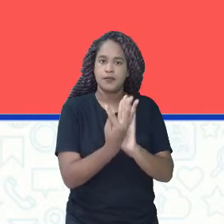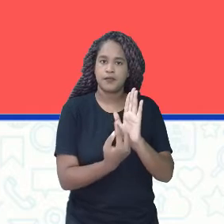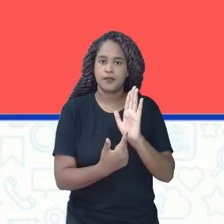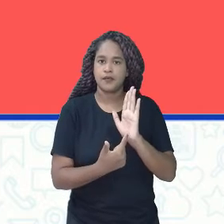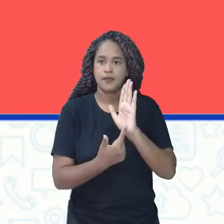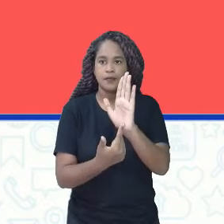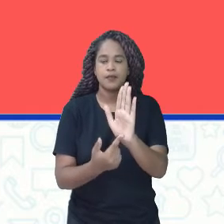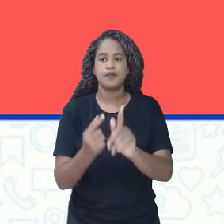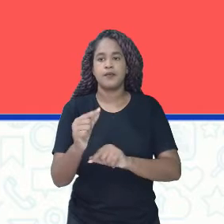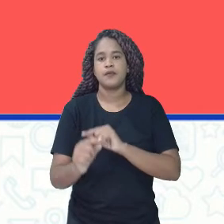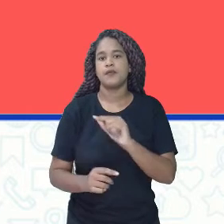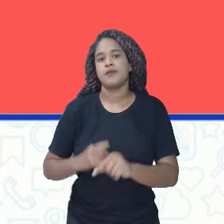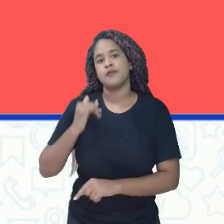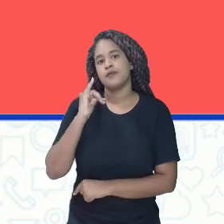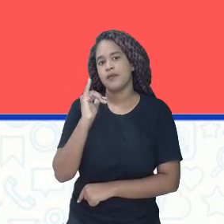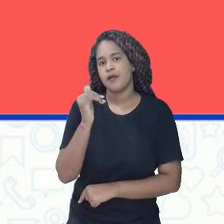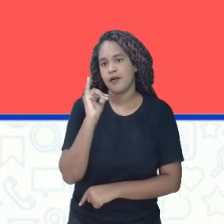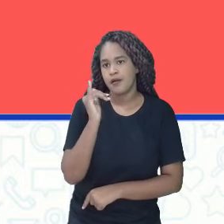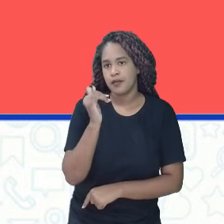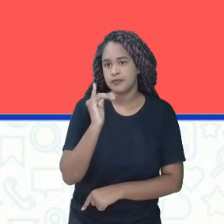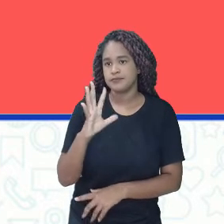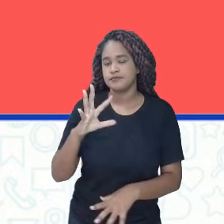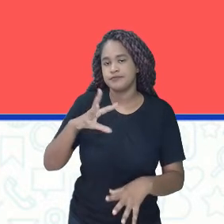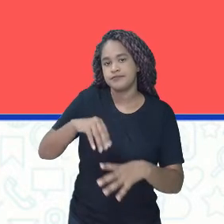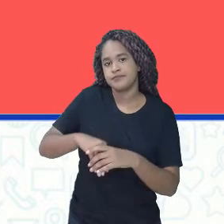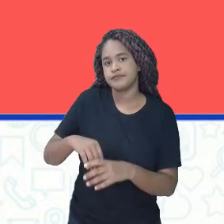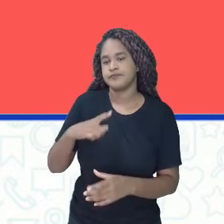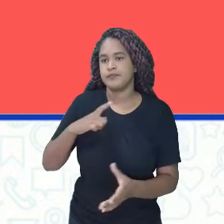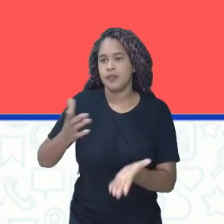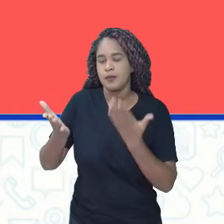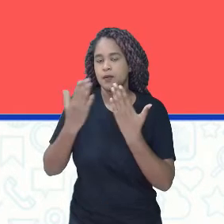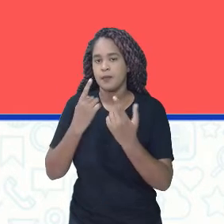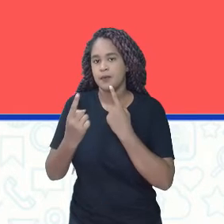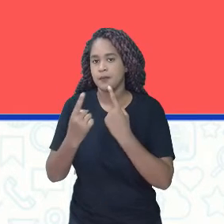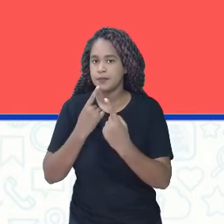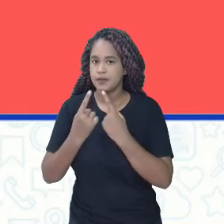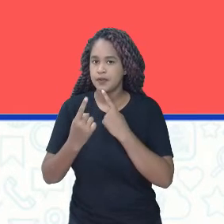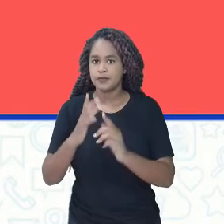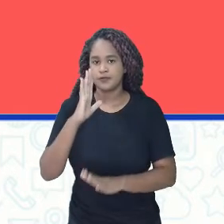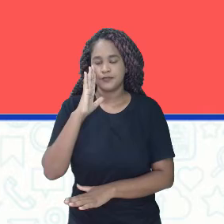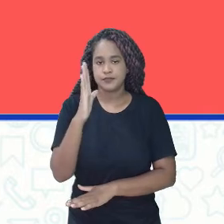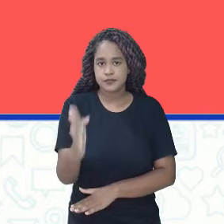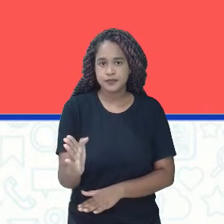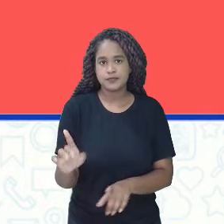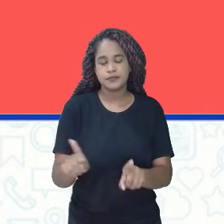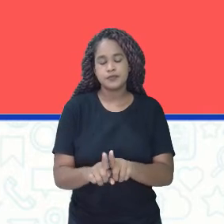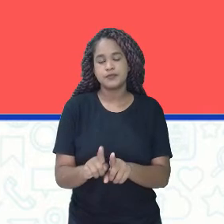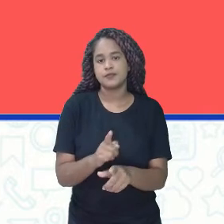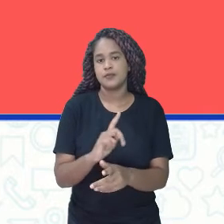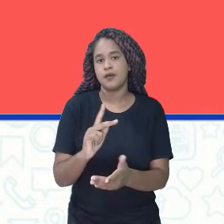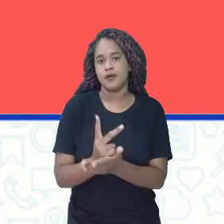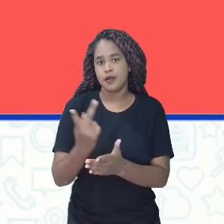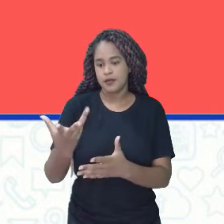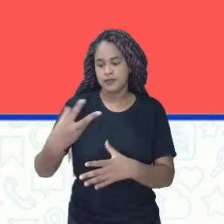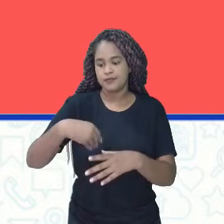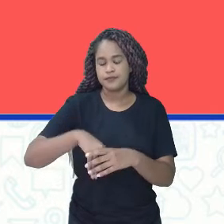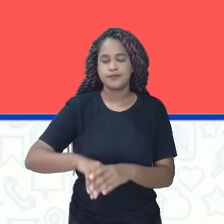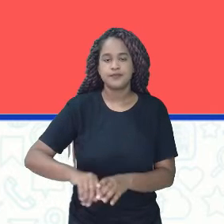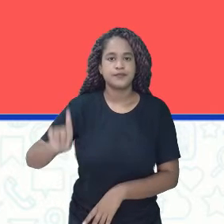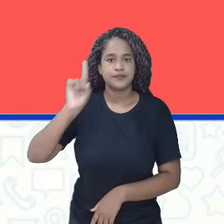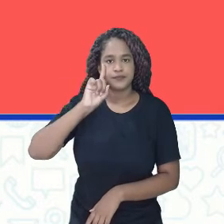apresenta narrativa composta por diálogos diretos e situações do cotidiano